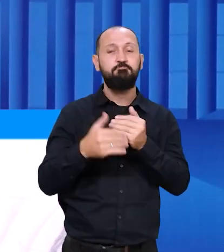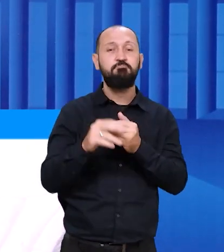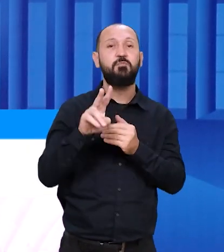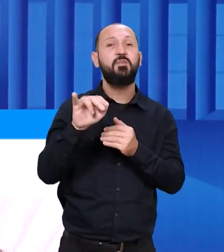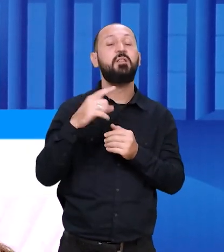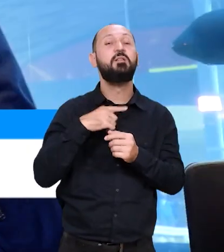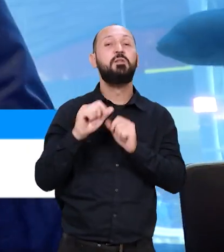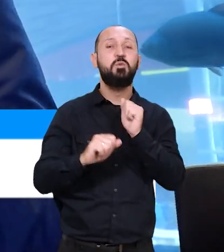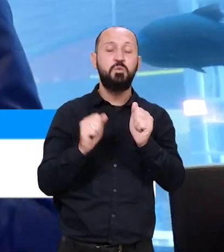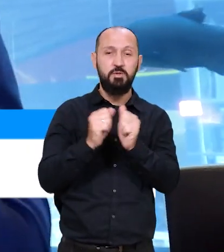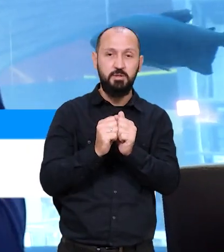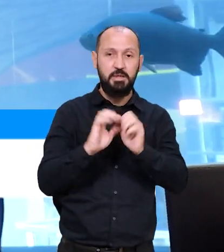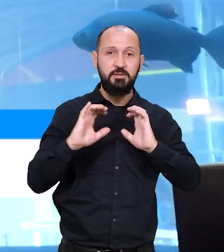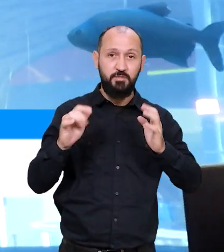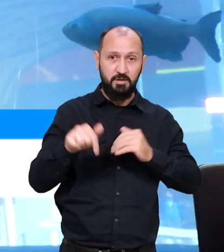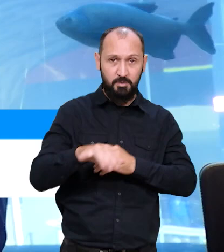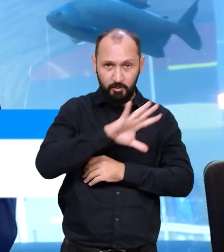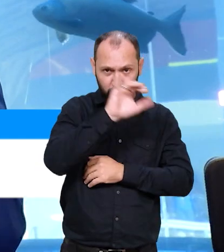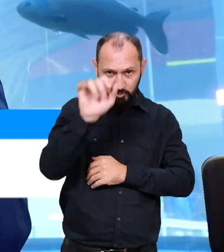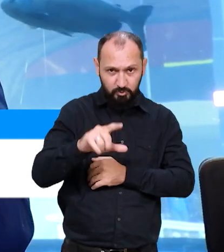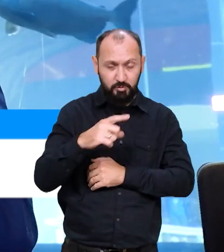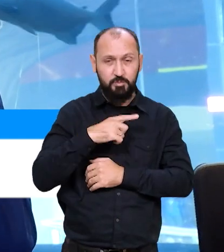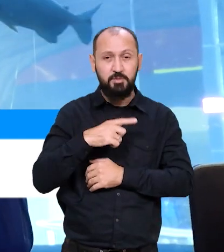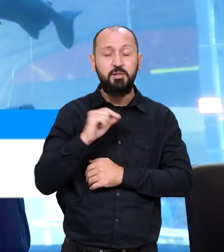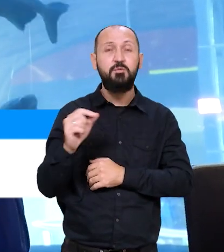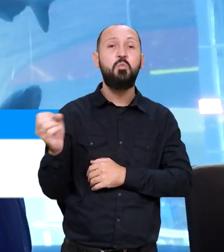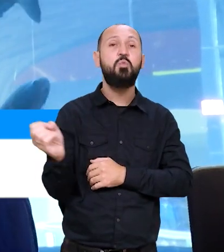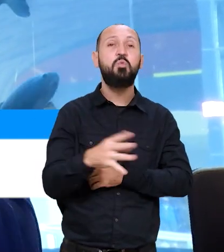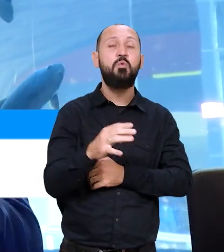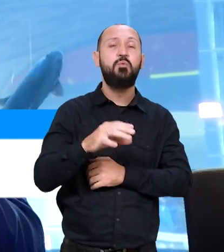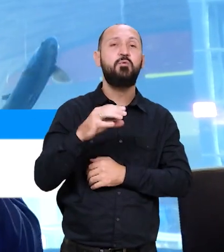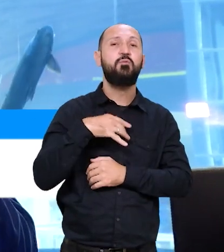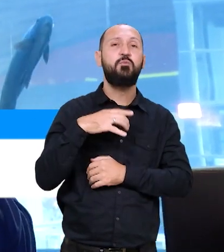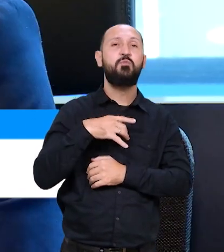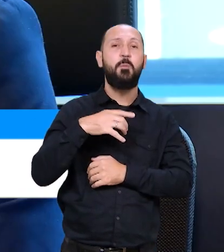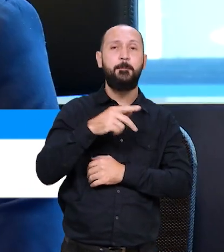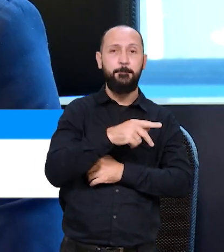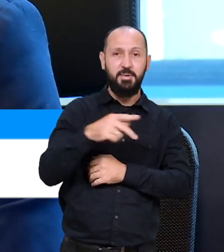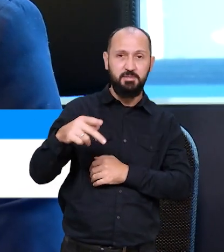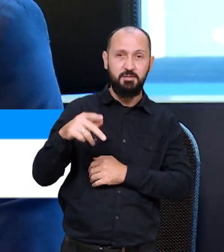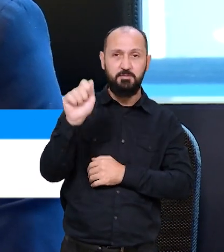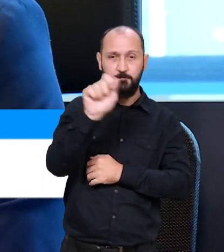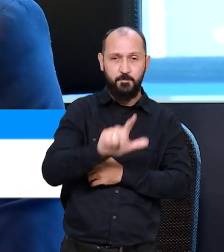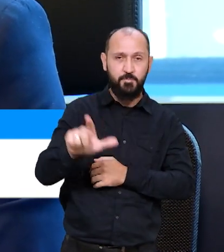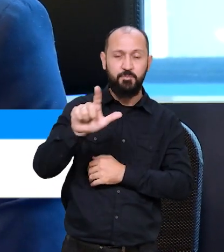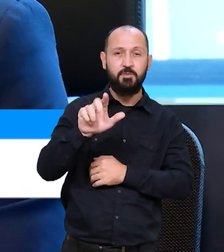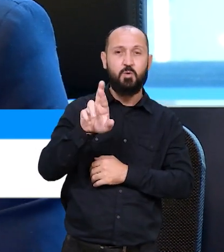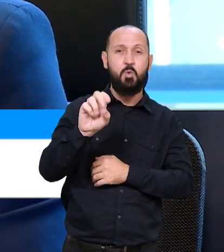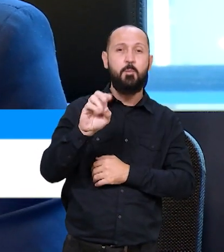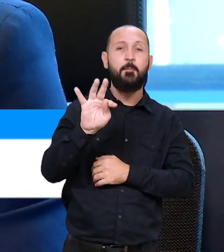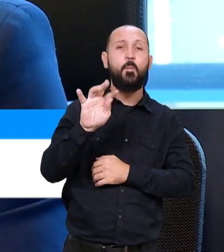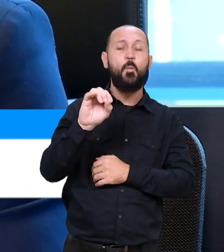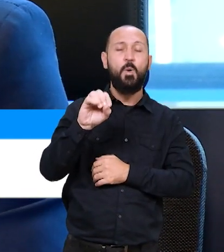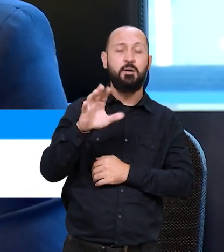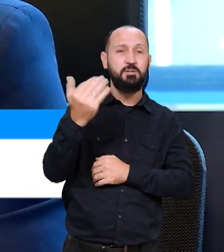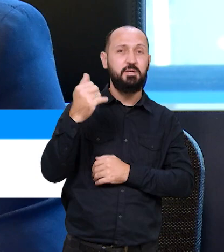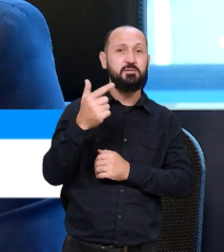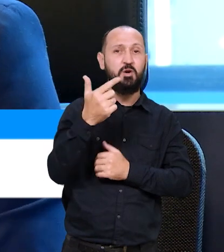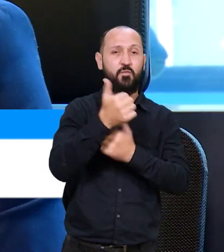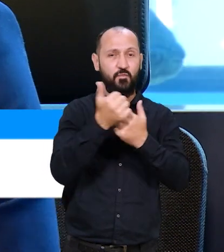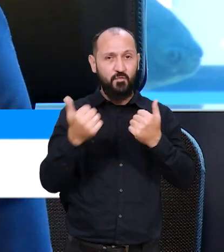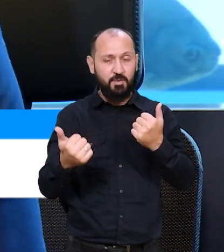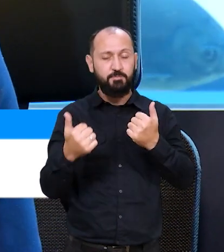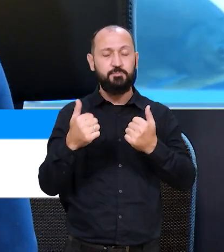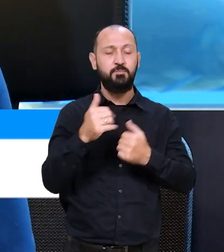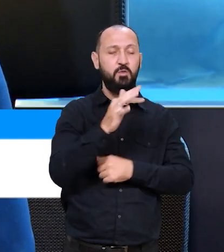que deram certo. E o interessante é colocar também que deste evento em Mato Grosso do Sul saiu um novo presidente da ABEL, que